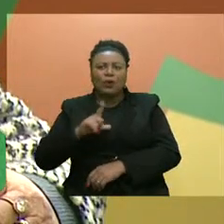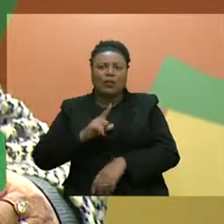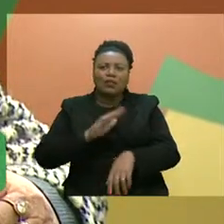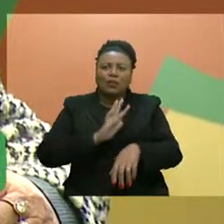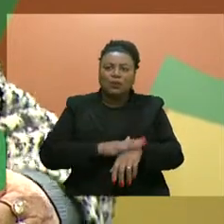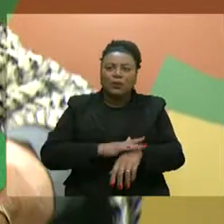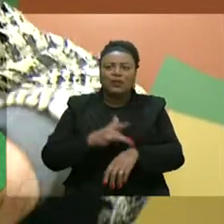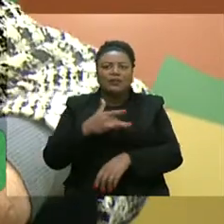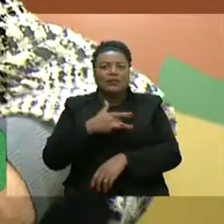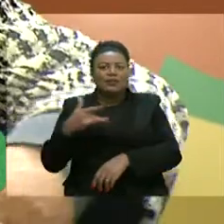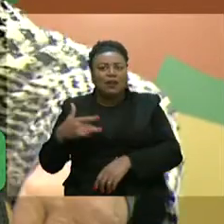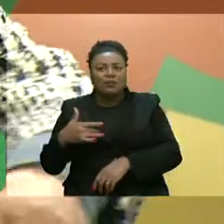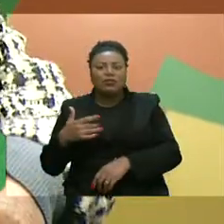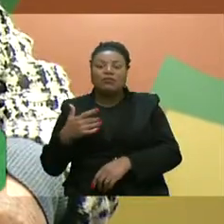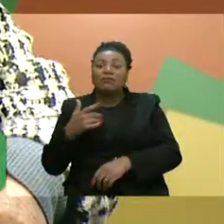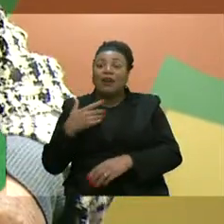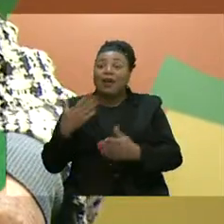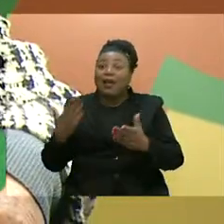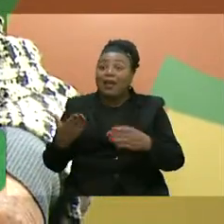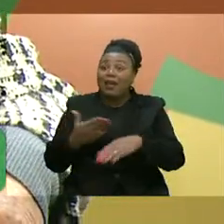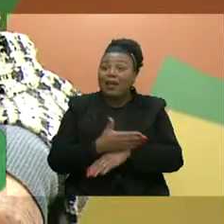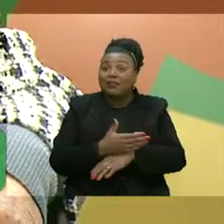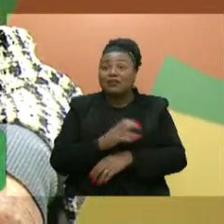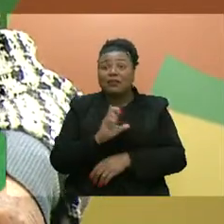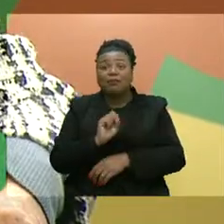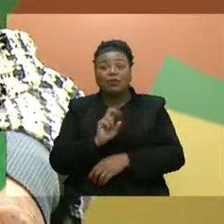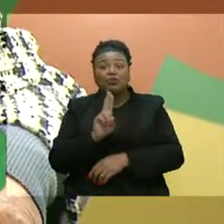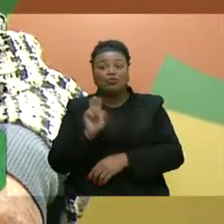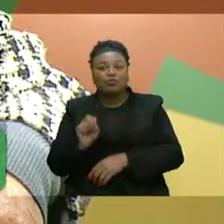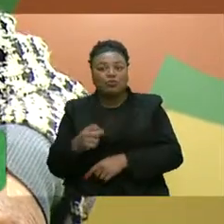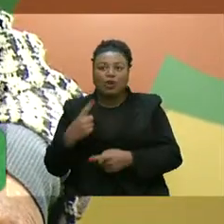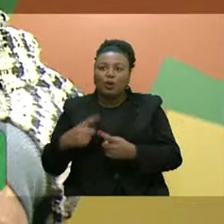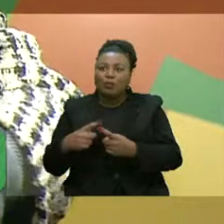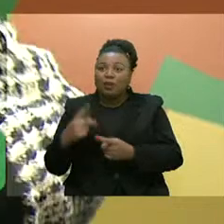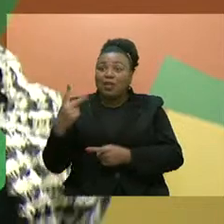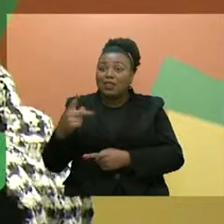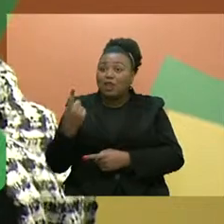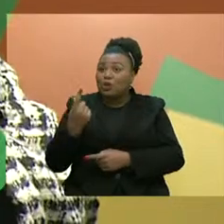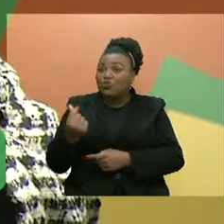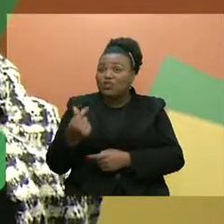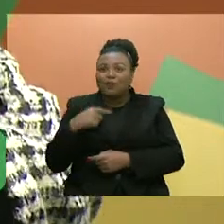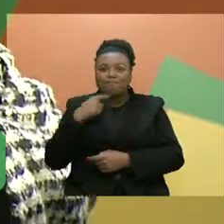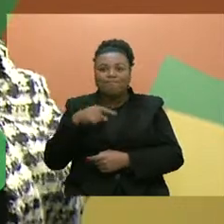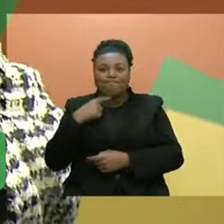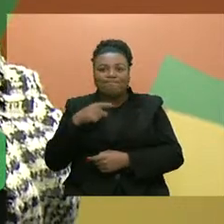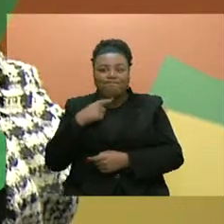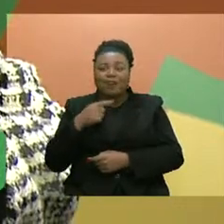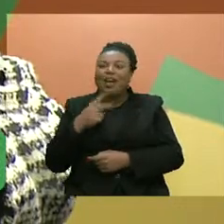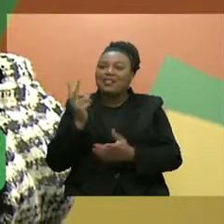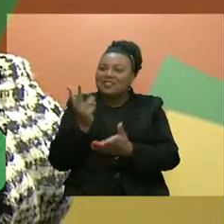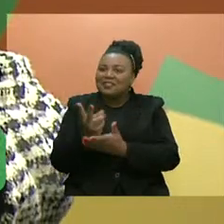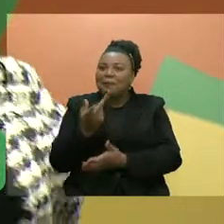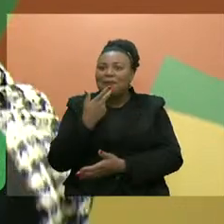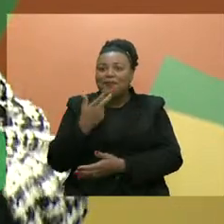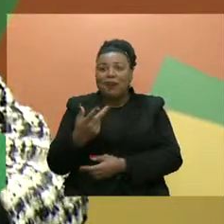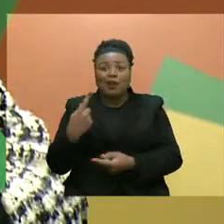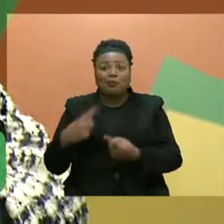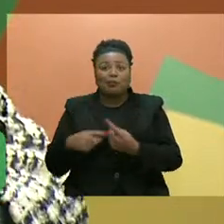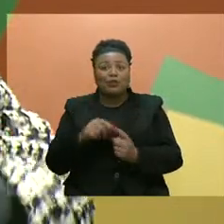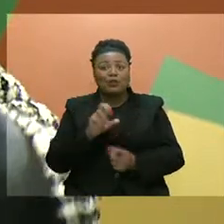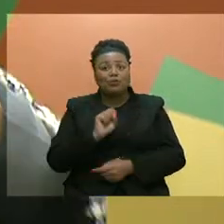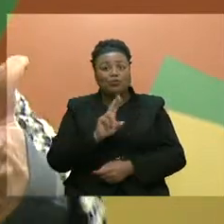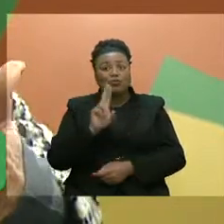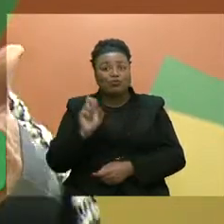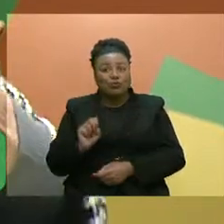gente diz? Entra pelo SUS, porque senão o teu dinheiro não chega. A gente sempre diz isso, porque o